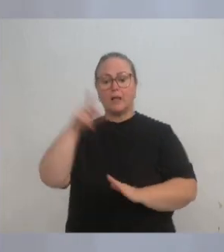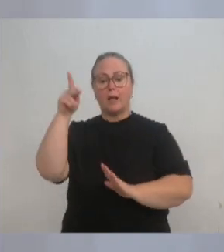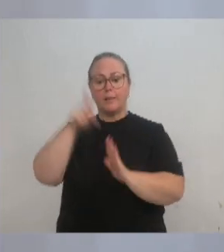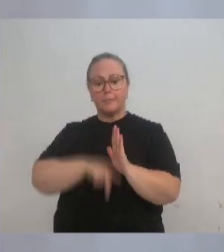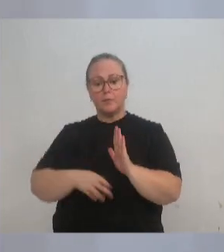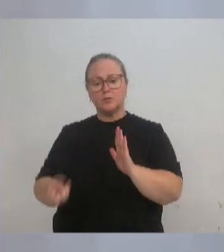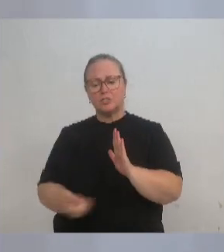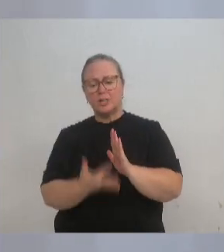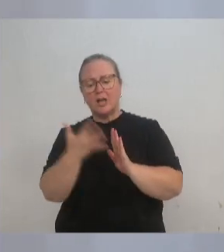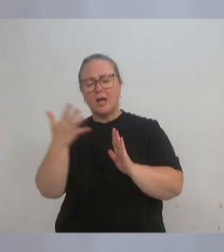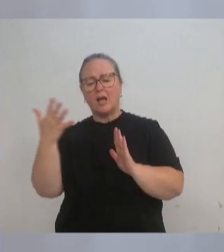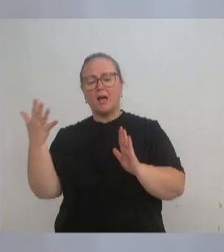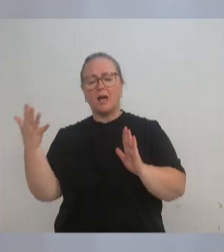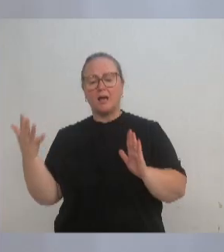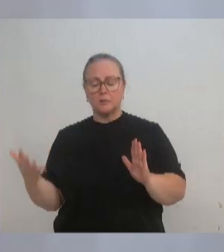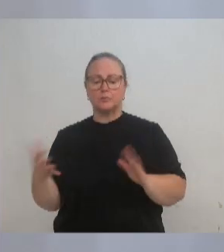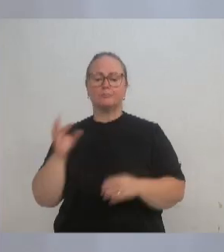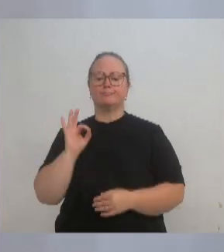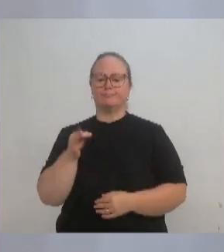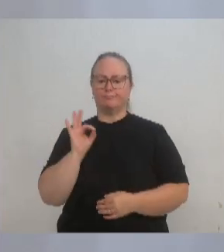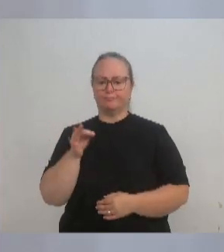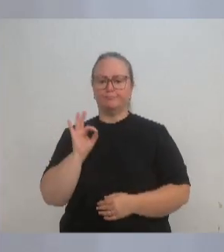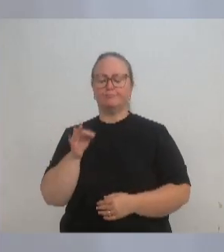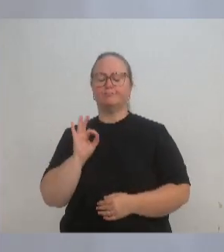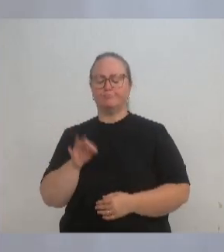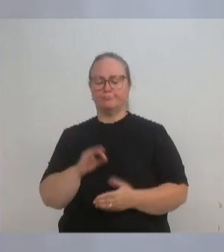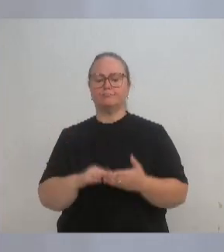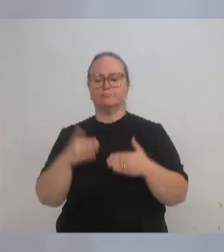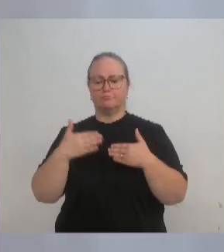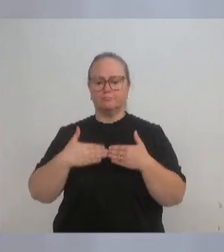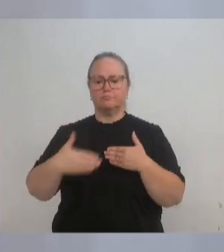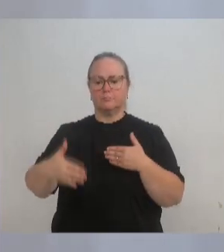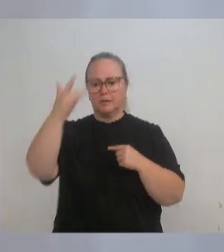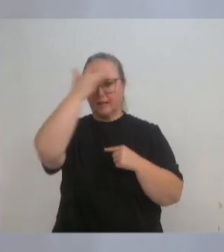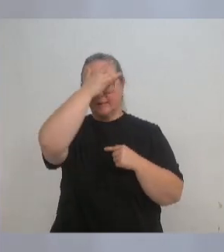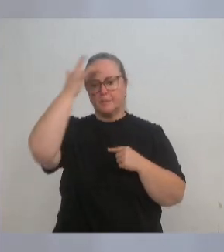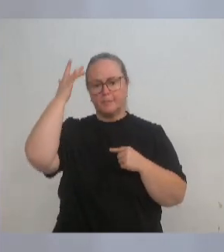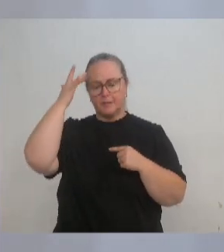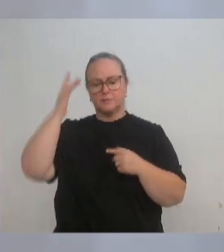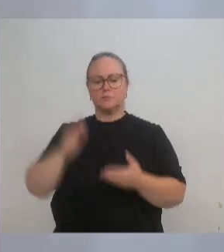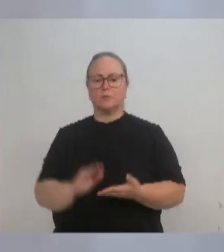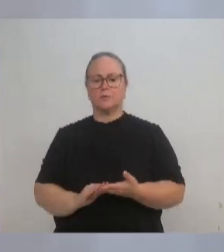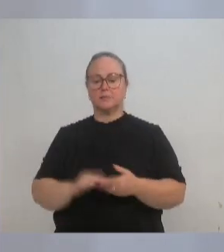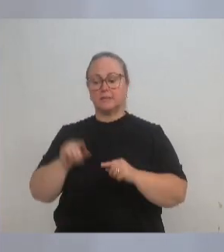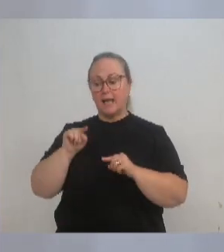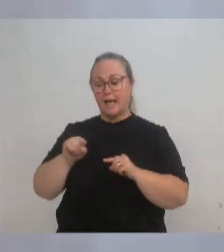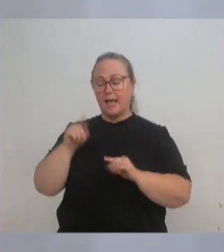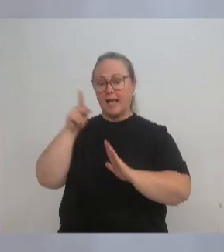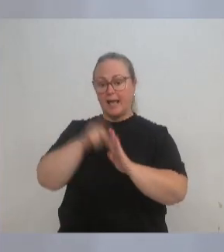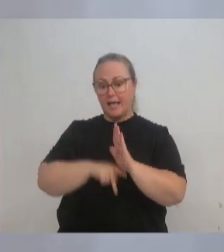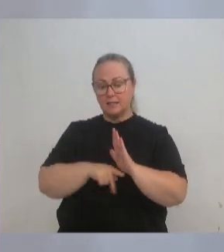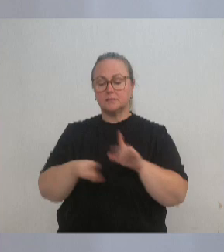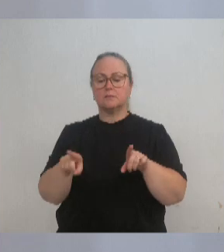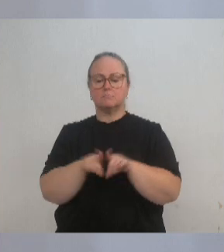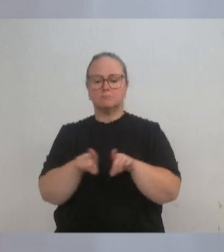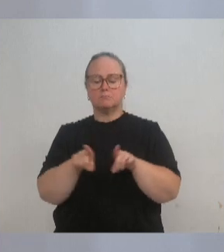vão ao encontro das pessoas da nossa cidade. E esse é um projeto que deve